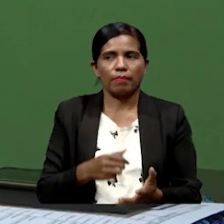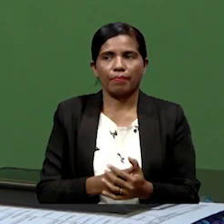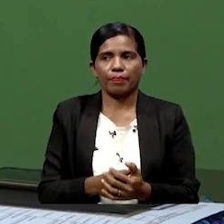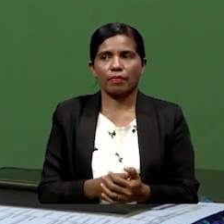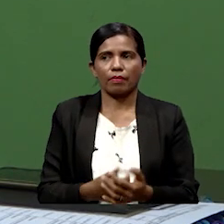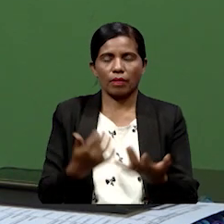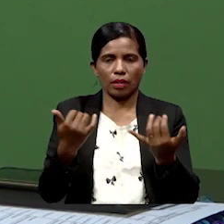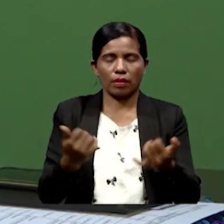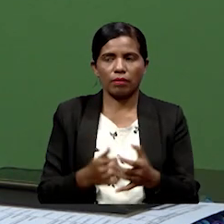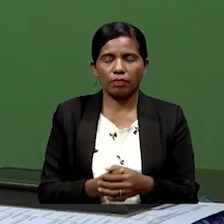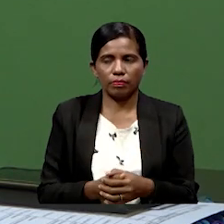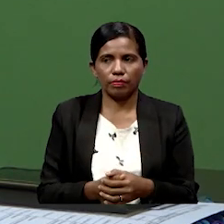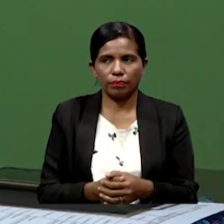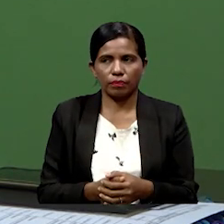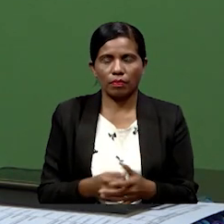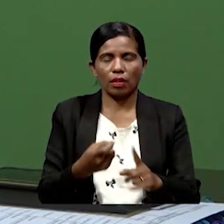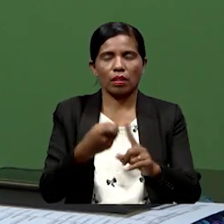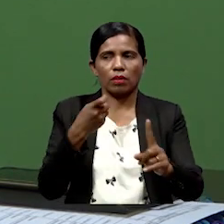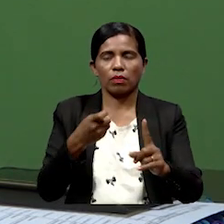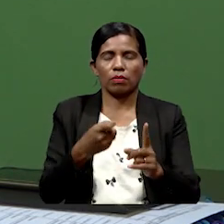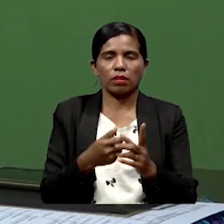Ele é composto por si